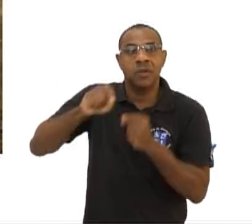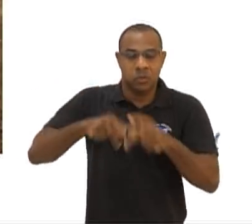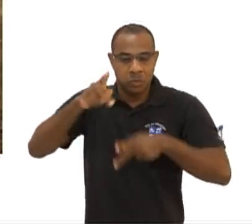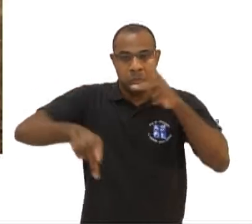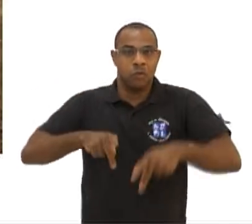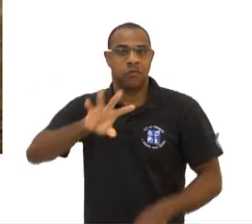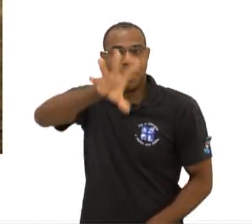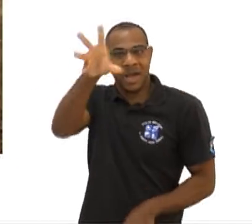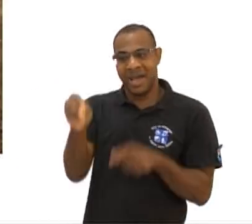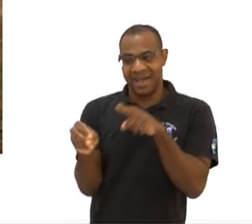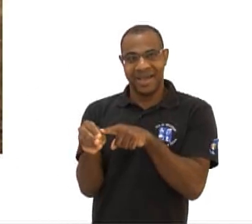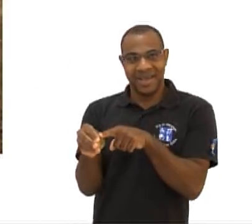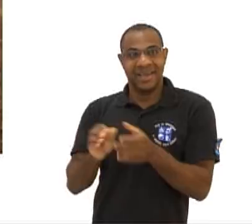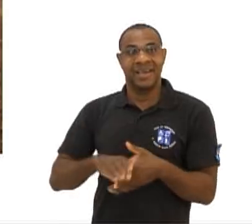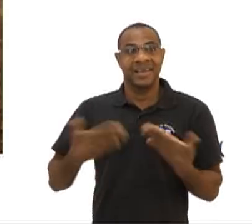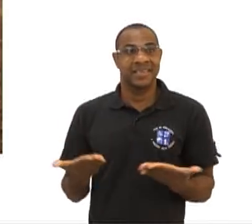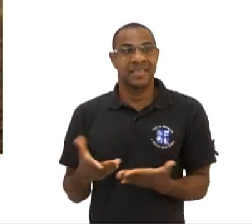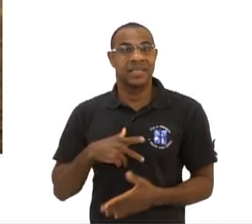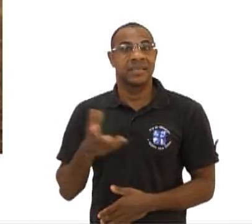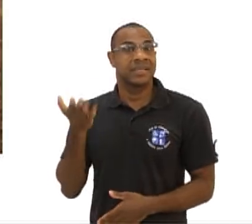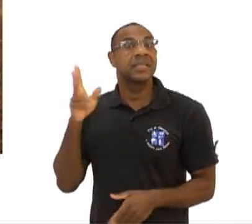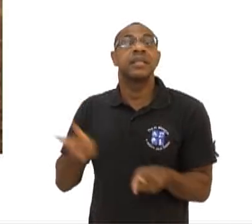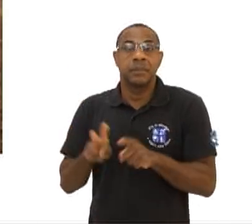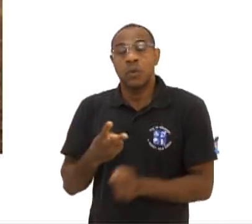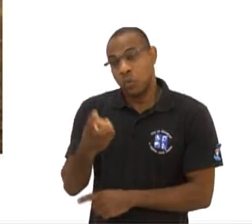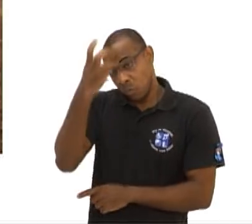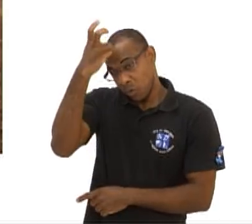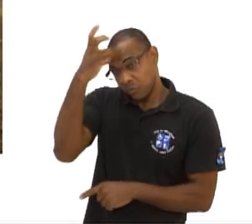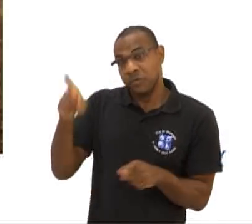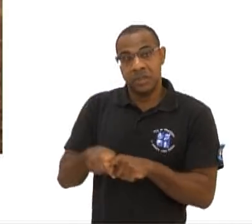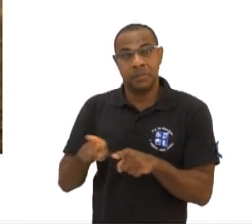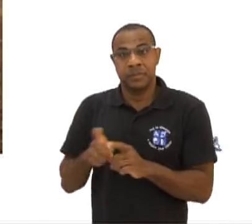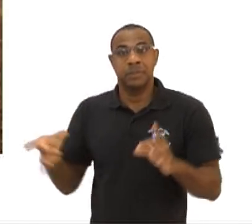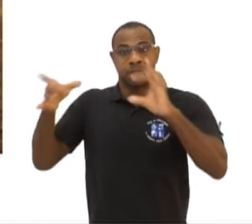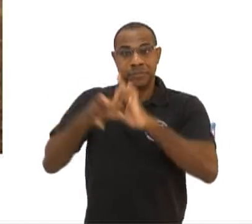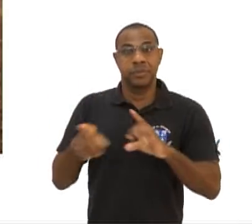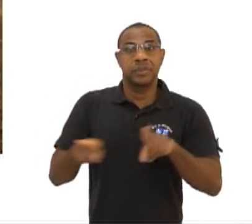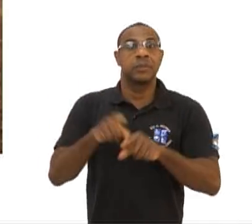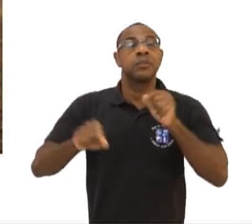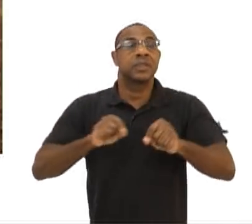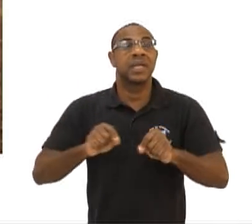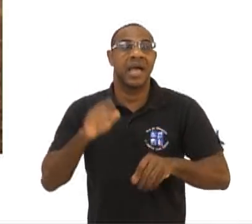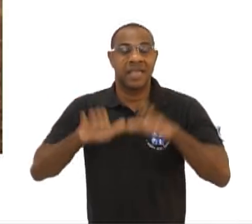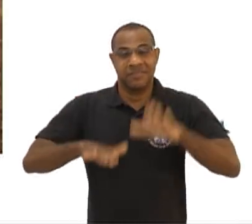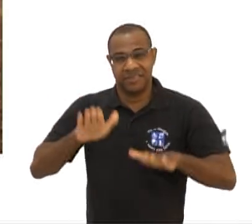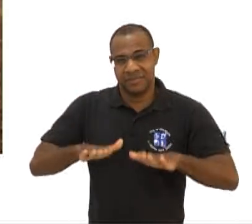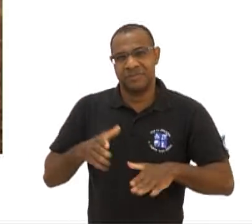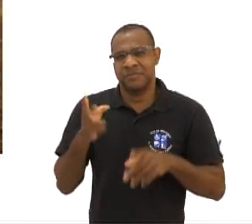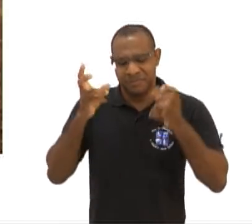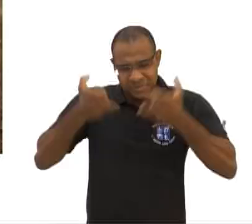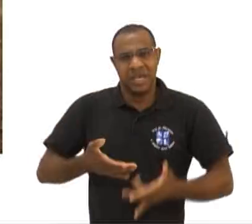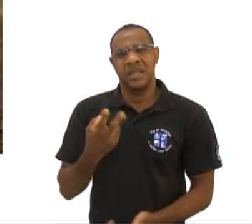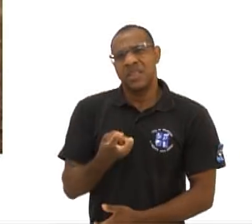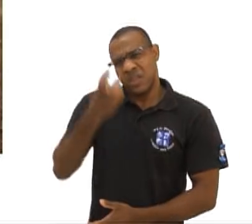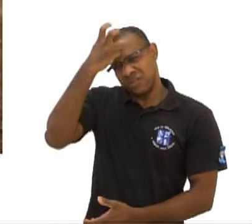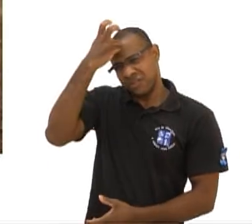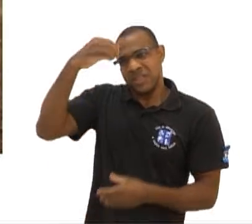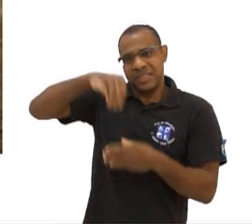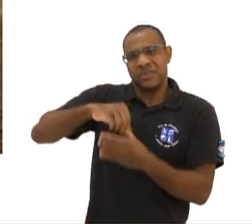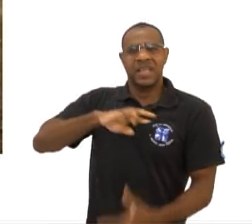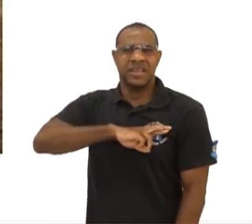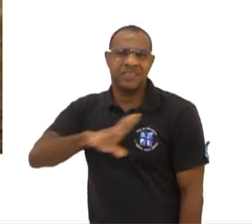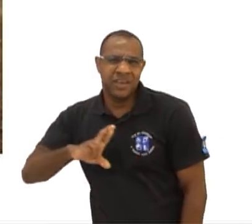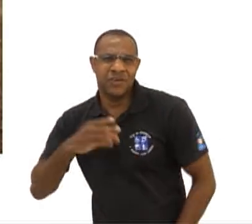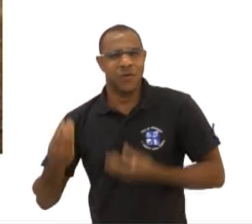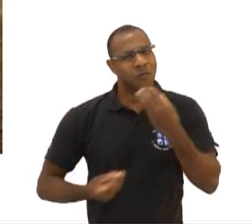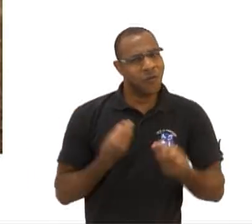africanos. Lembrando que o Egito também está no continente africano. Muitas vezes nós falamos do Egito, das religiões